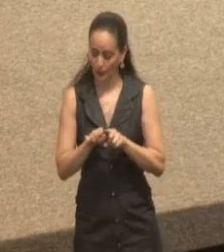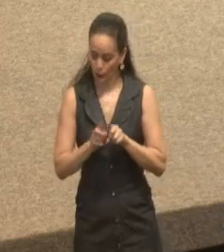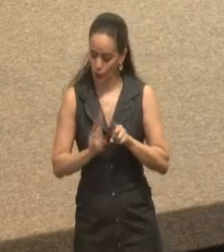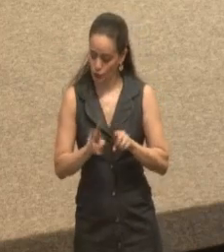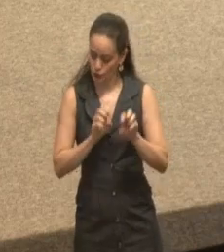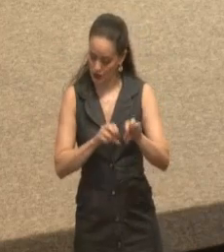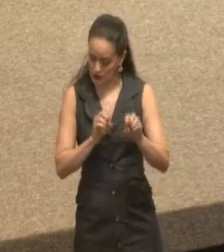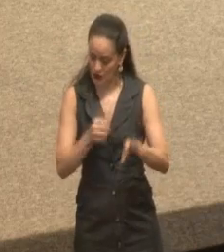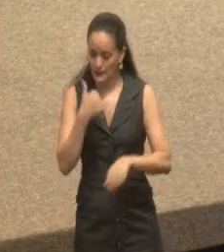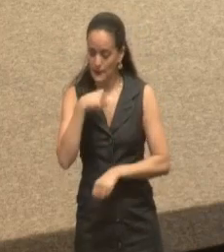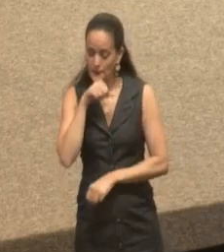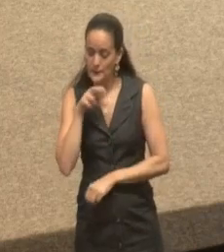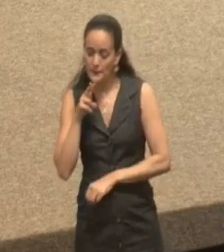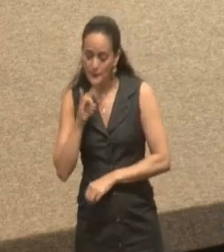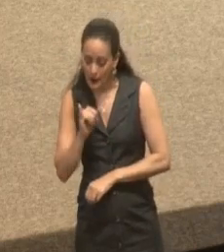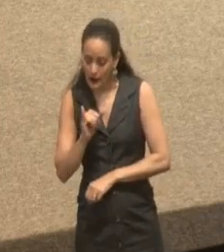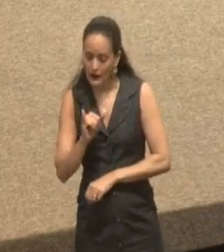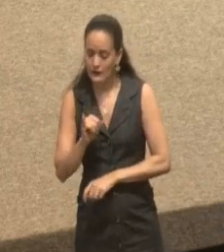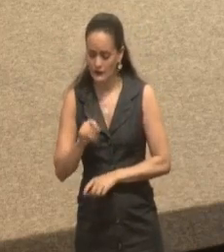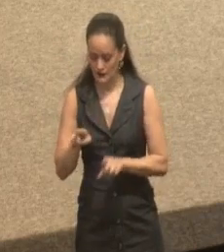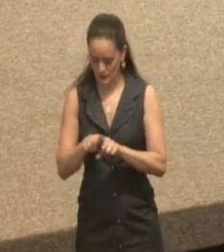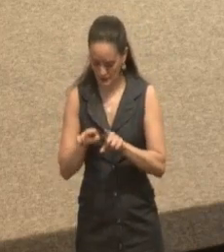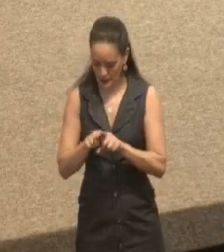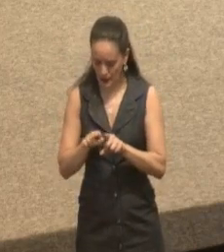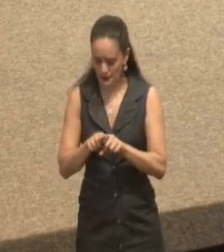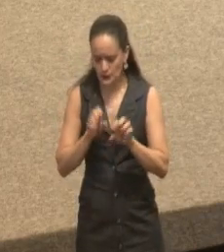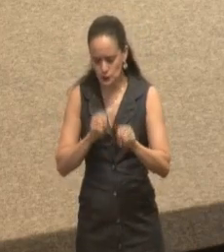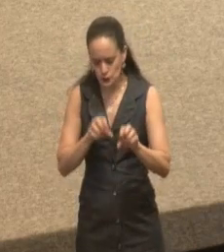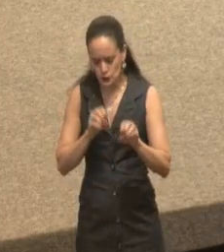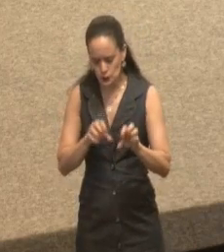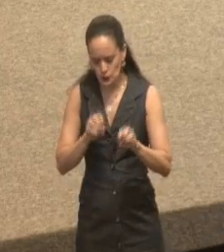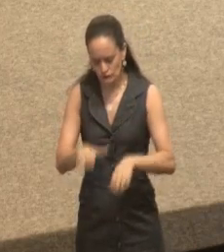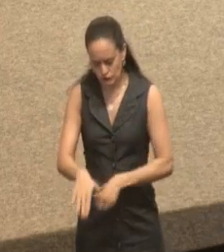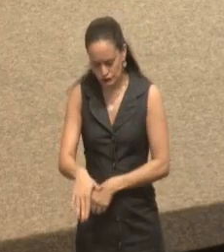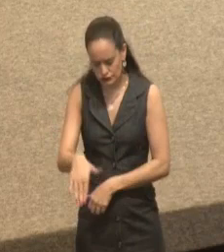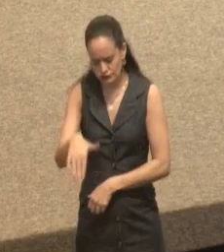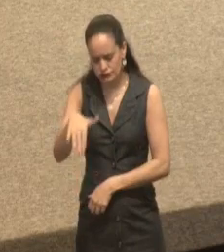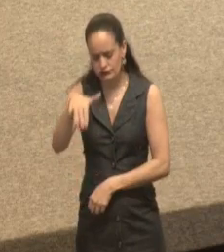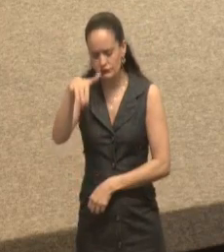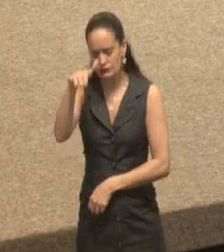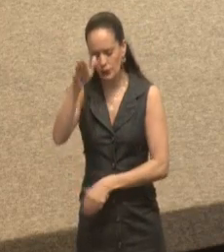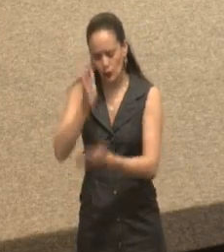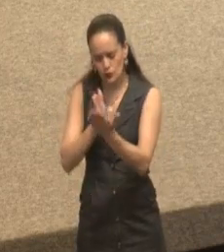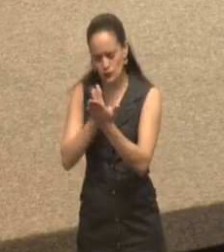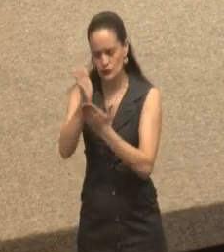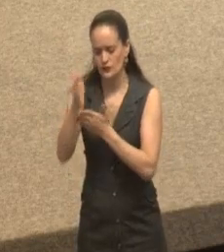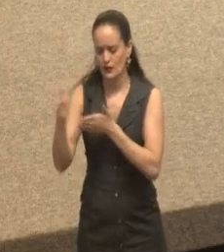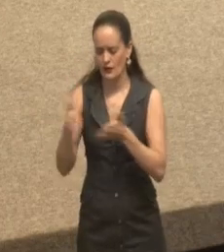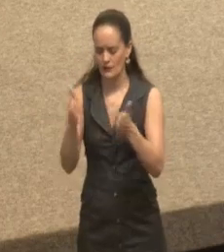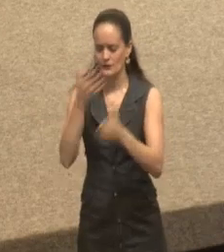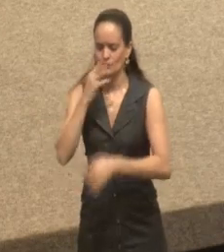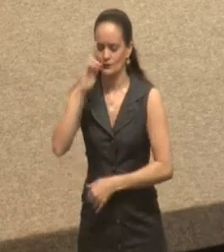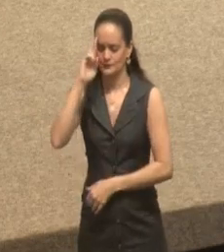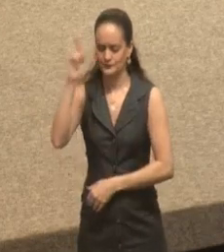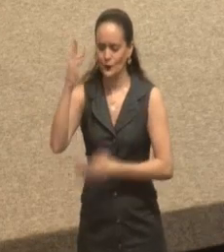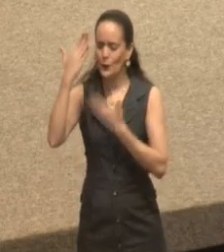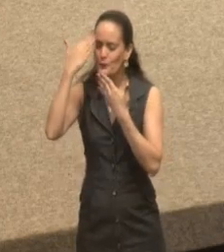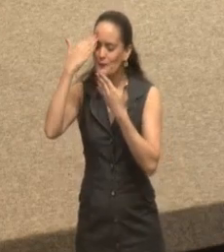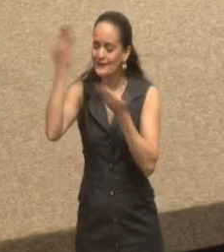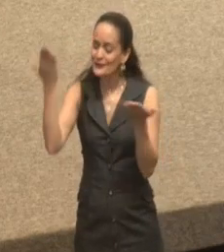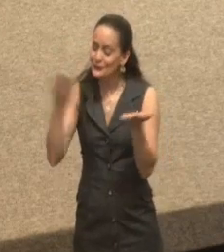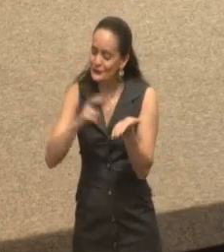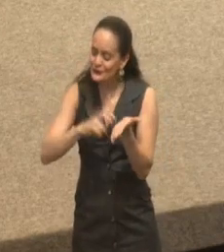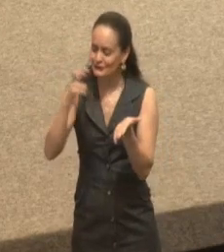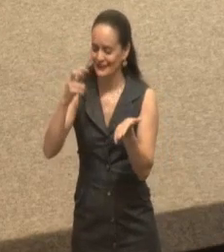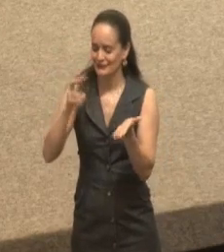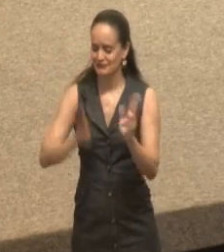dia, para discipularmos os nossos filhos e levá-los até o Senhor Jesus. Obrigado por esta manhã, pelo